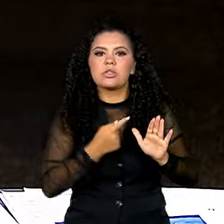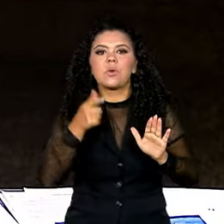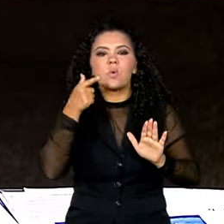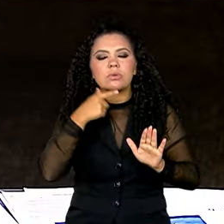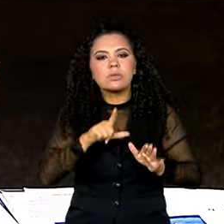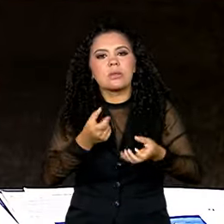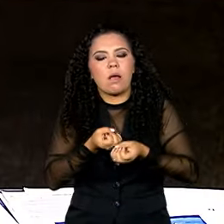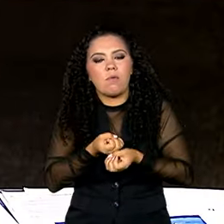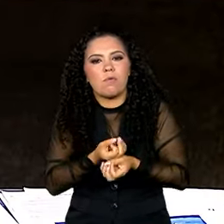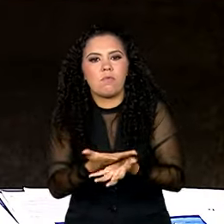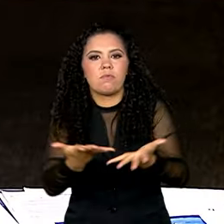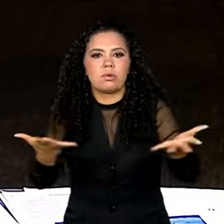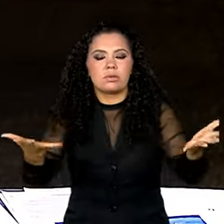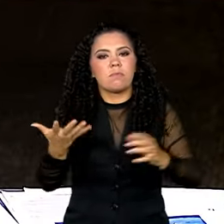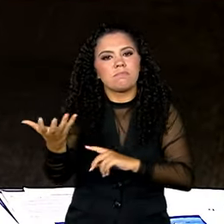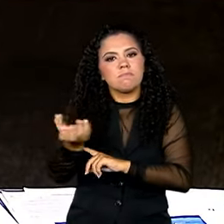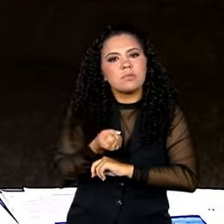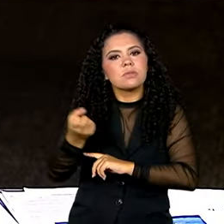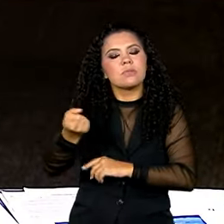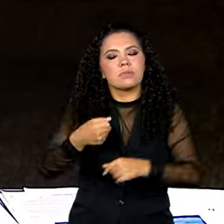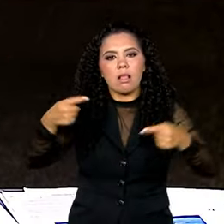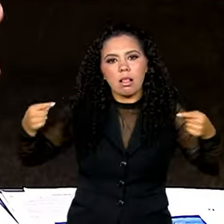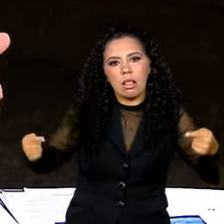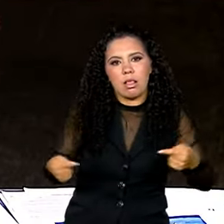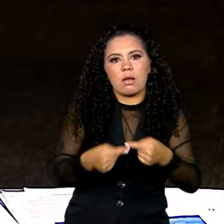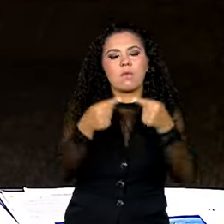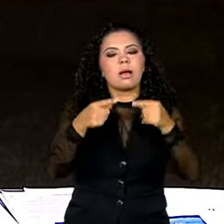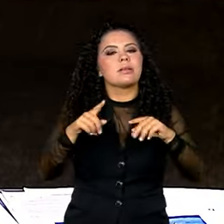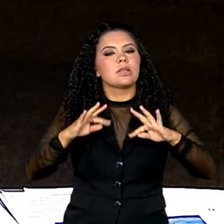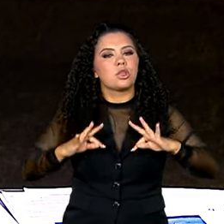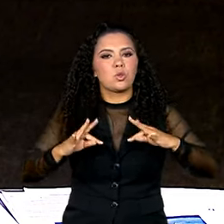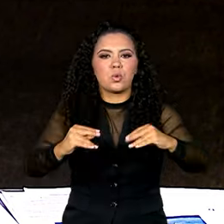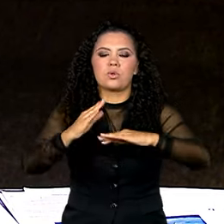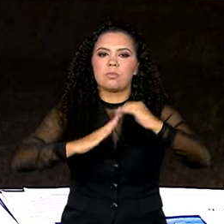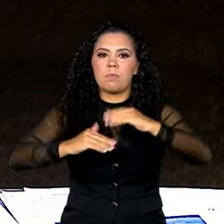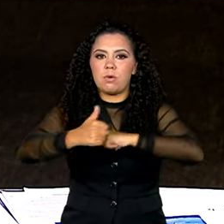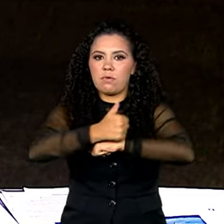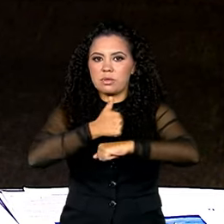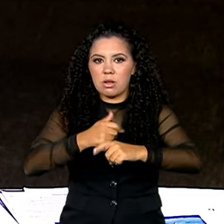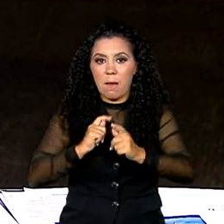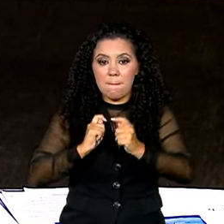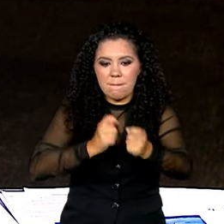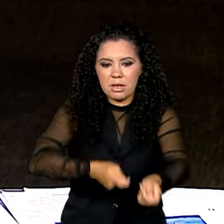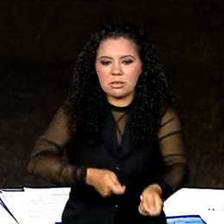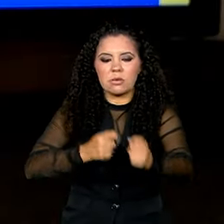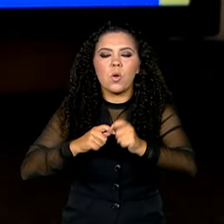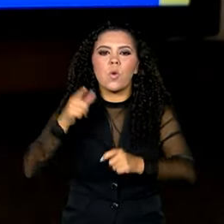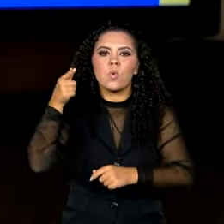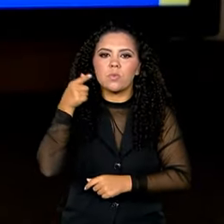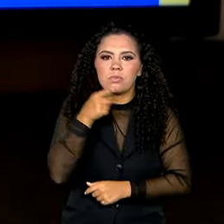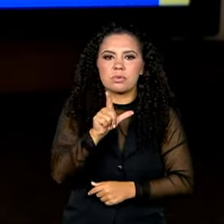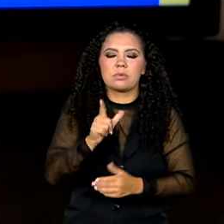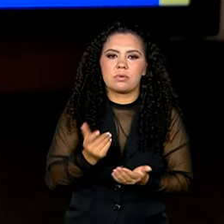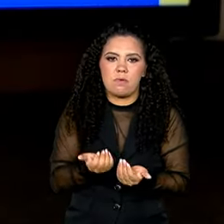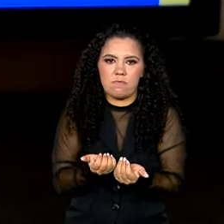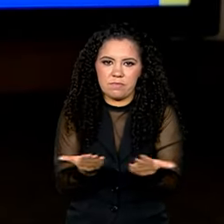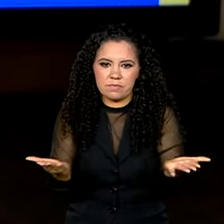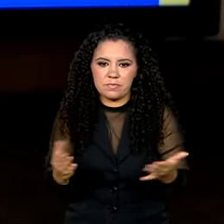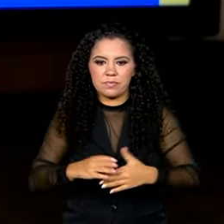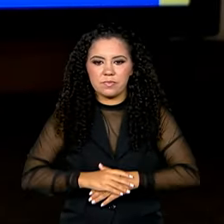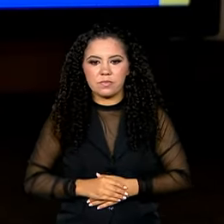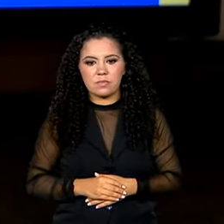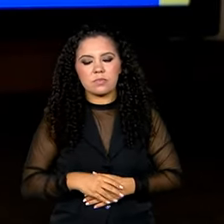a abrangência adequada e para que todos os pescadores possam ser atendidos pelo governo federal. Ou seja, foi uma atualização dessa